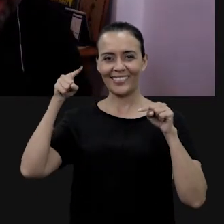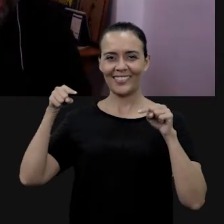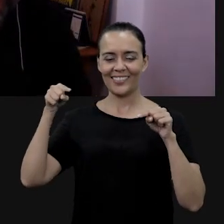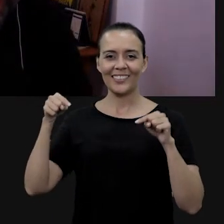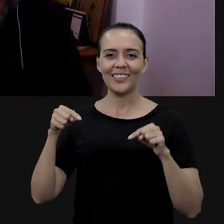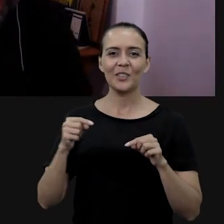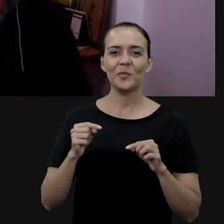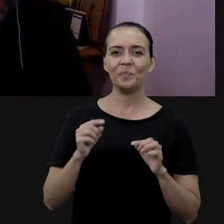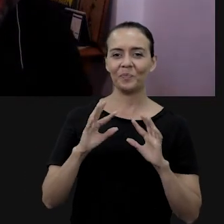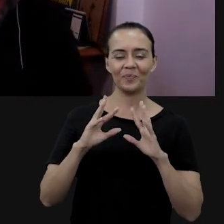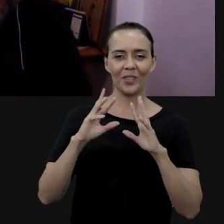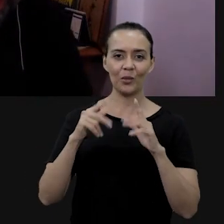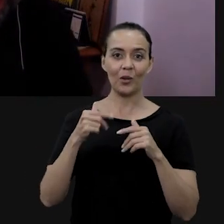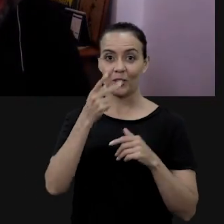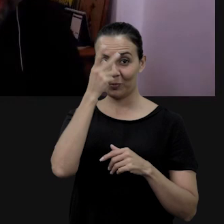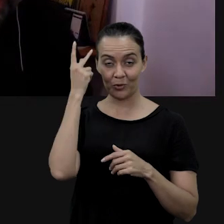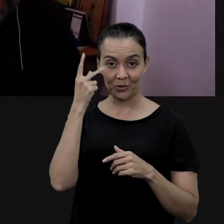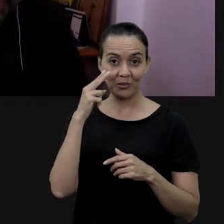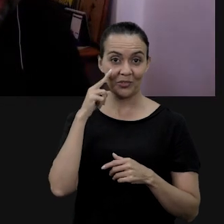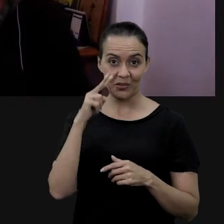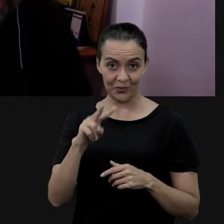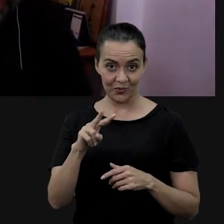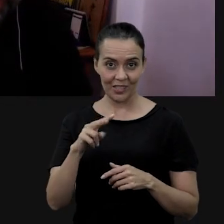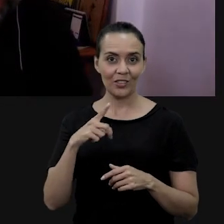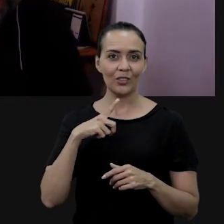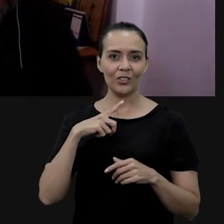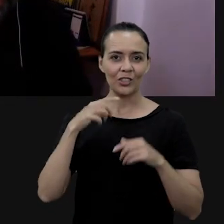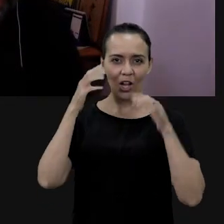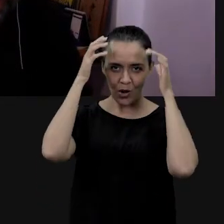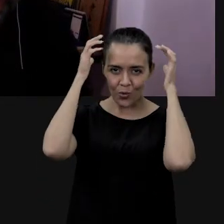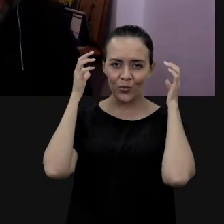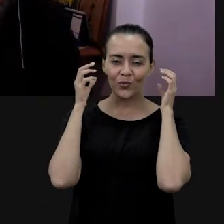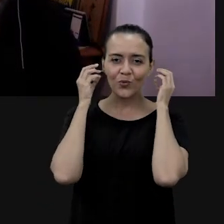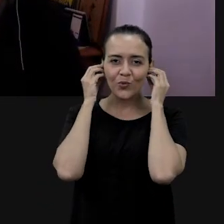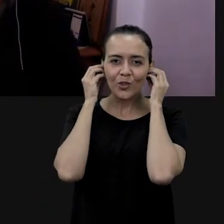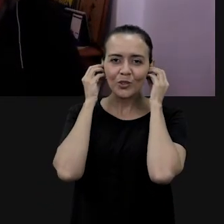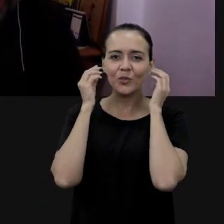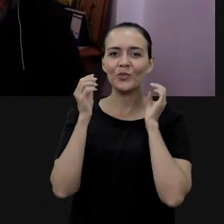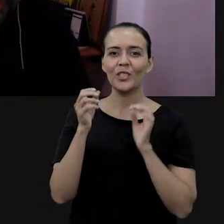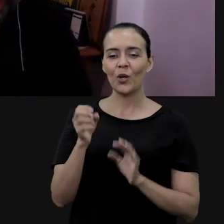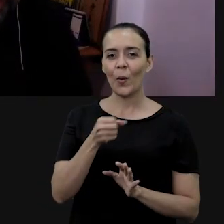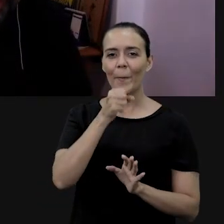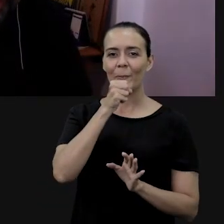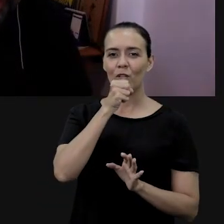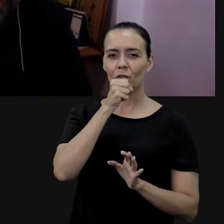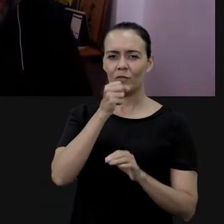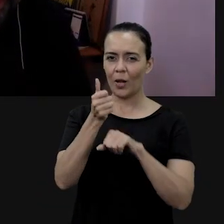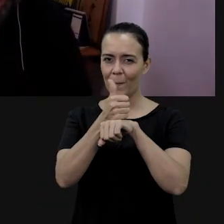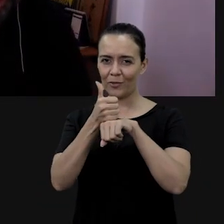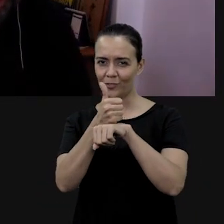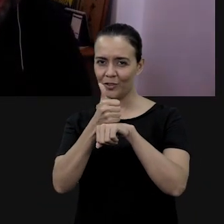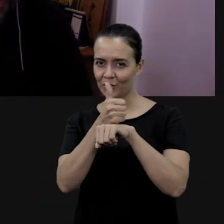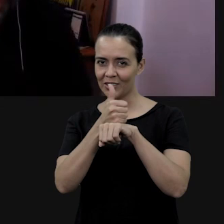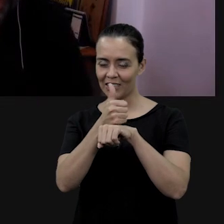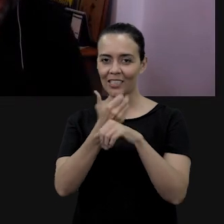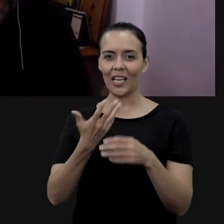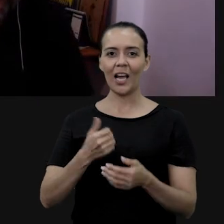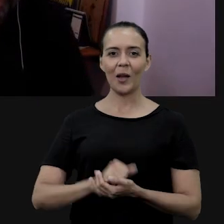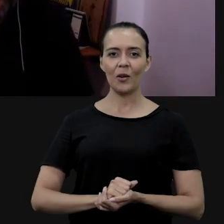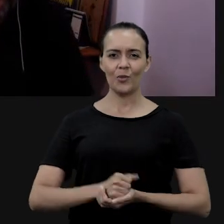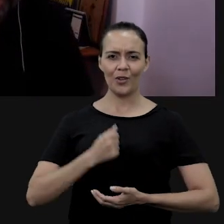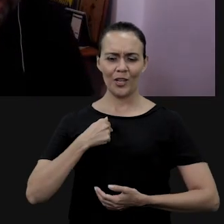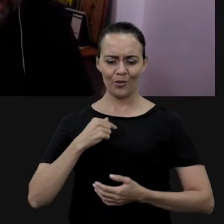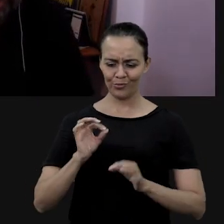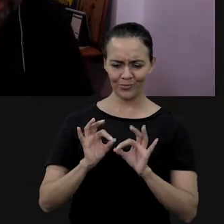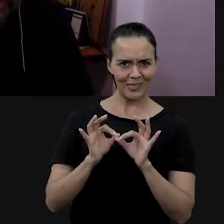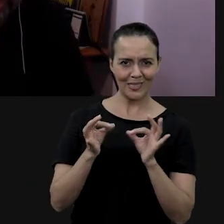também. Então, descrevendo para quem não está te vendo, tá com um fone de ouvido bonitão, tá com um microfone profissa. Eu tô